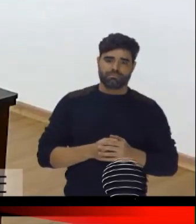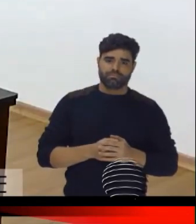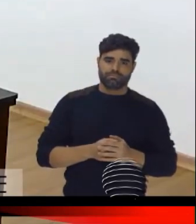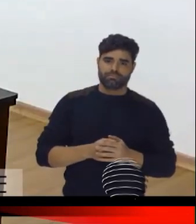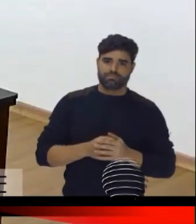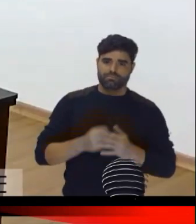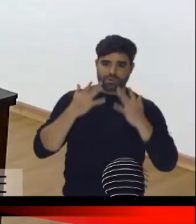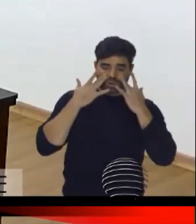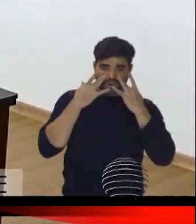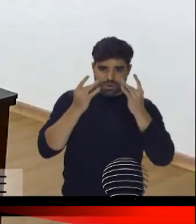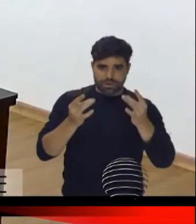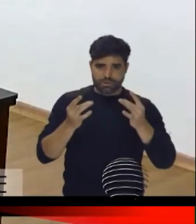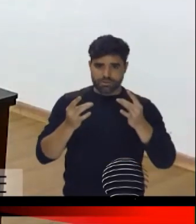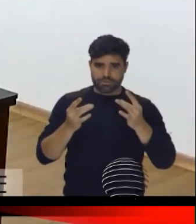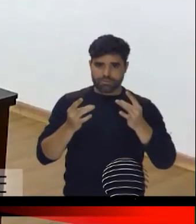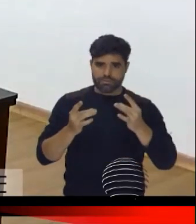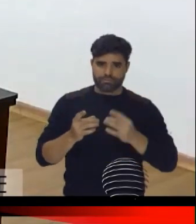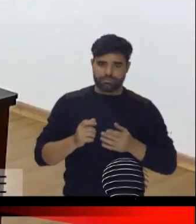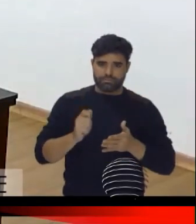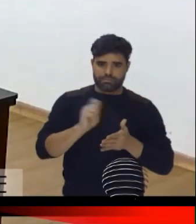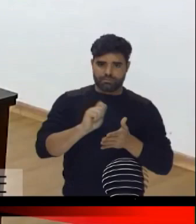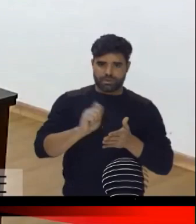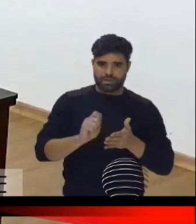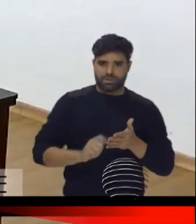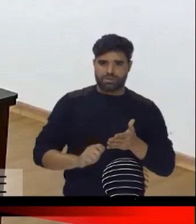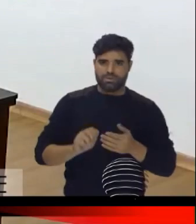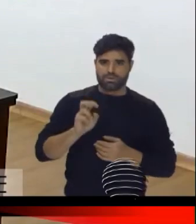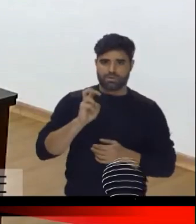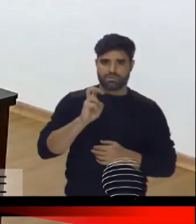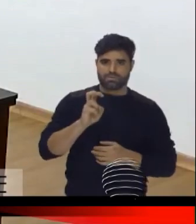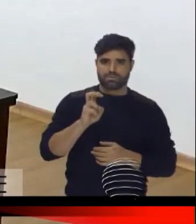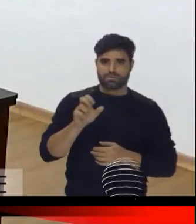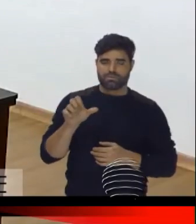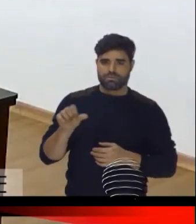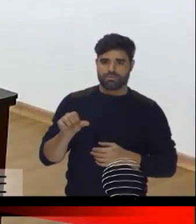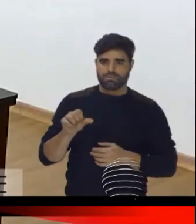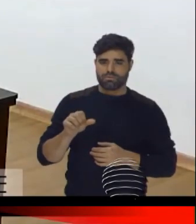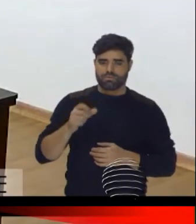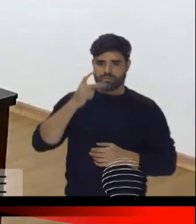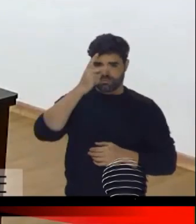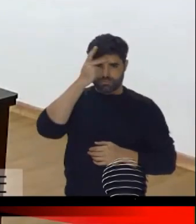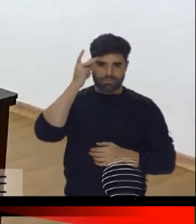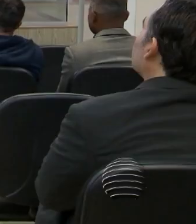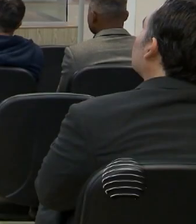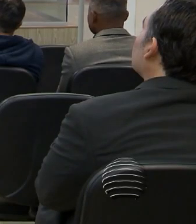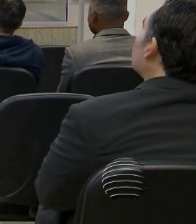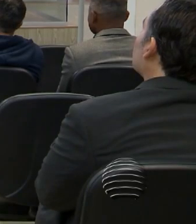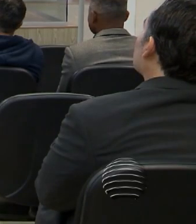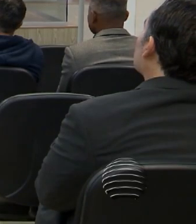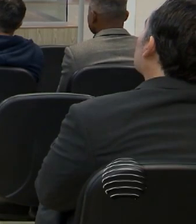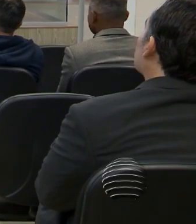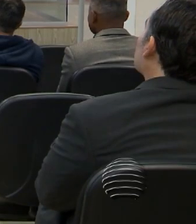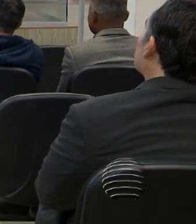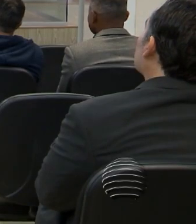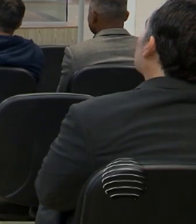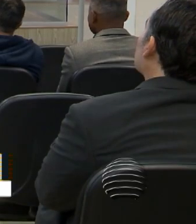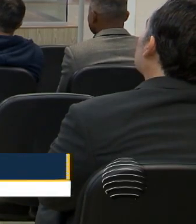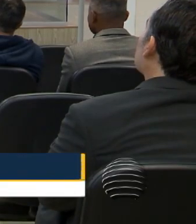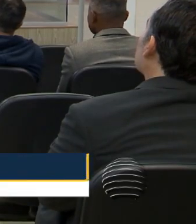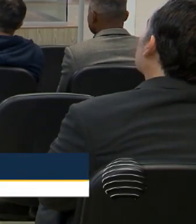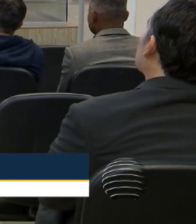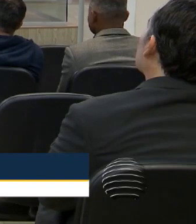cidade. Atenciosamente, assinam 59 prudentinos. Em tribuna,